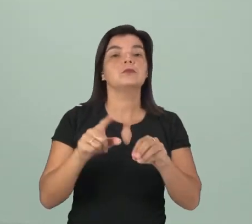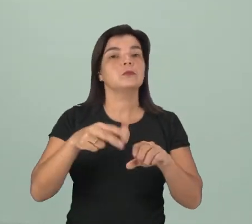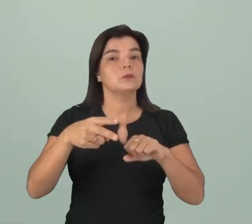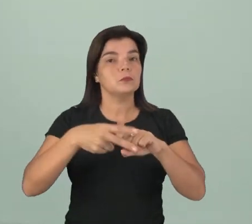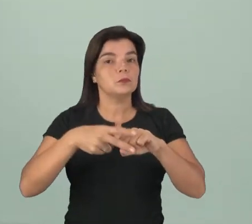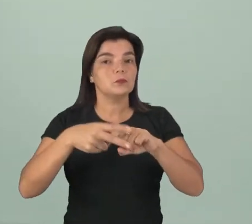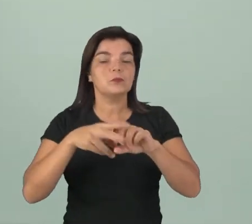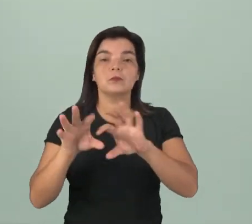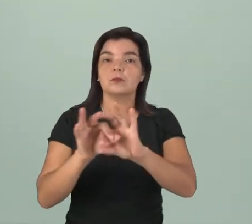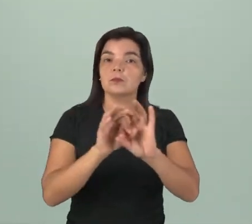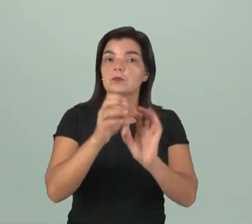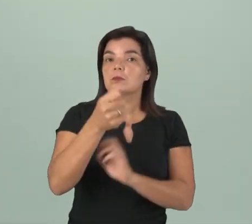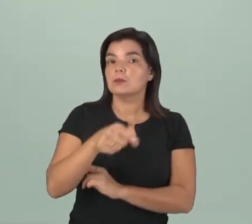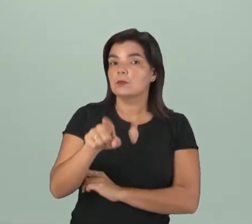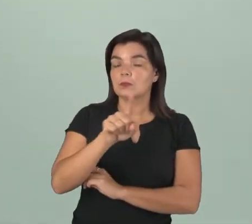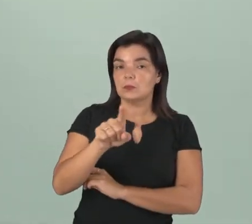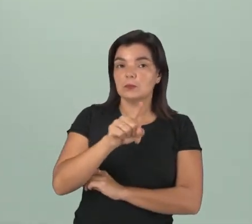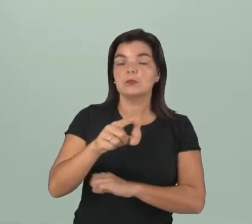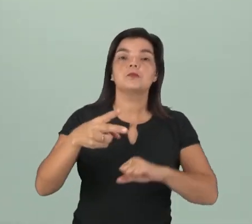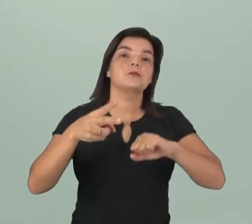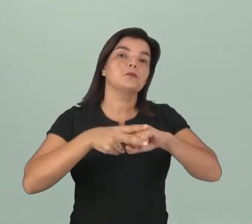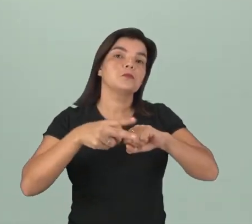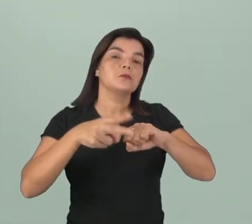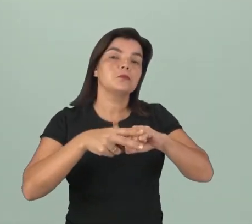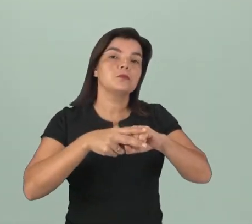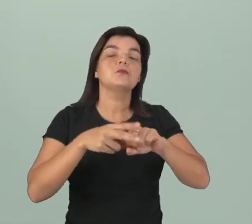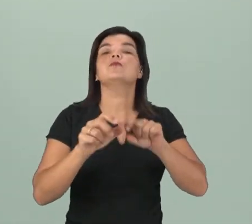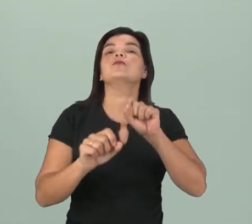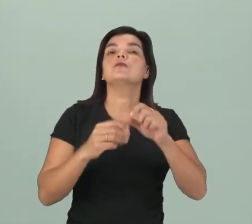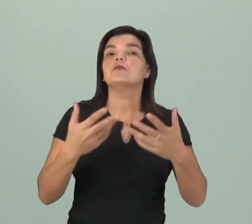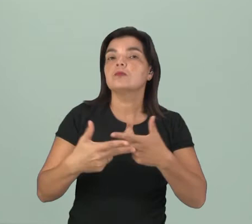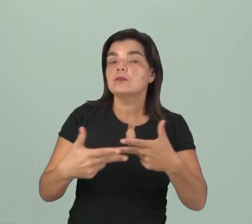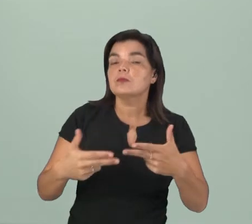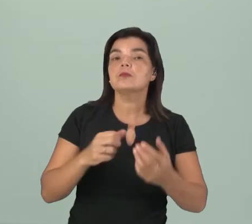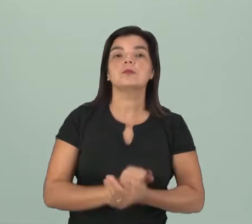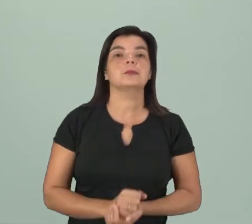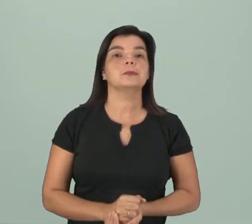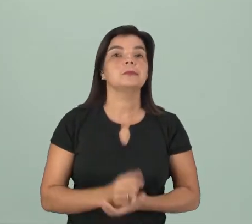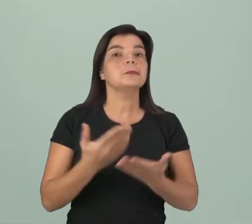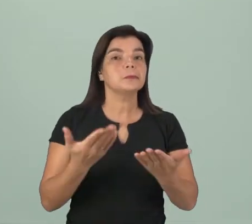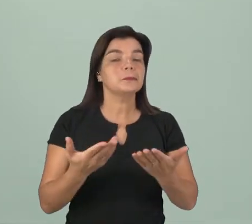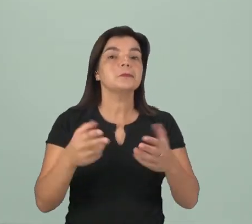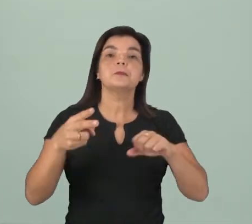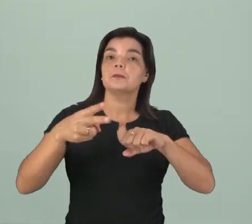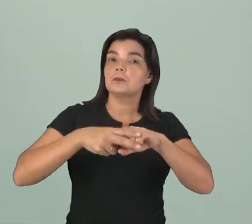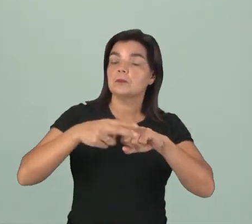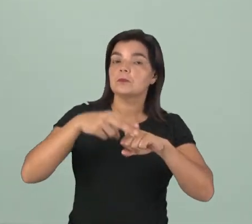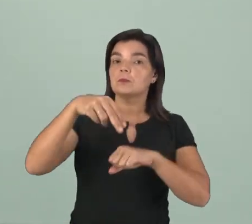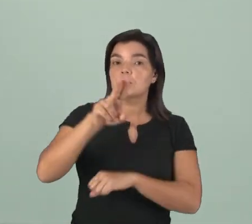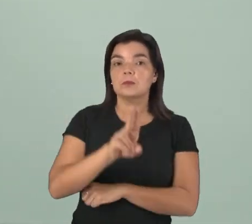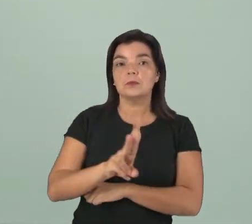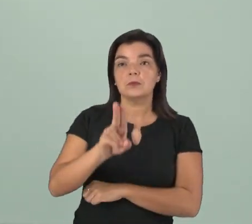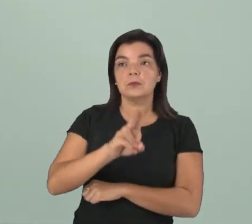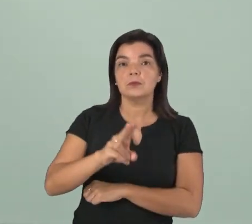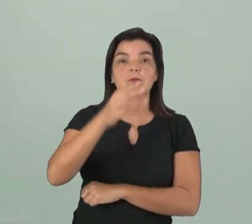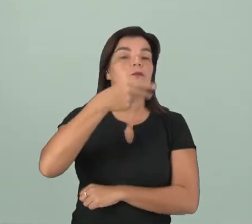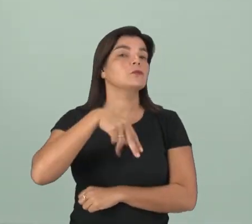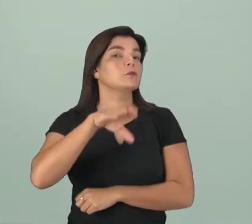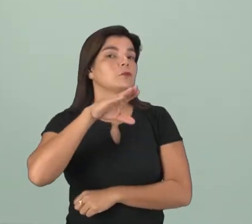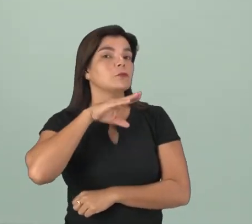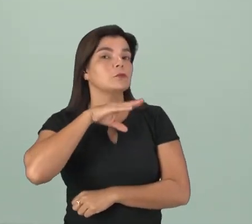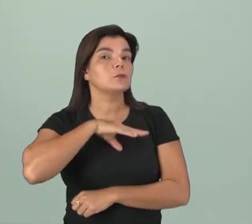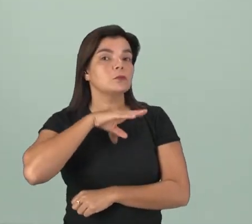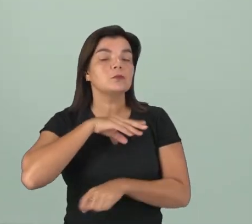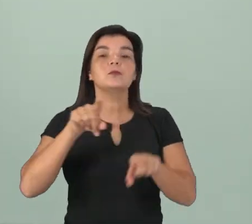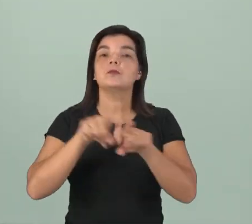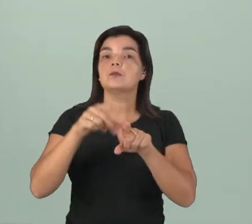verbo de ligação, ele não tem complemento verbal, né? Essas questões. Então, e ele é um dos verbos mais utilizados também na língua espanhola